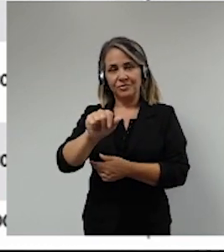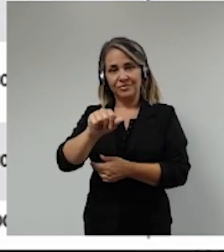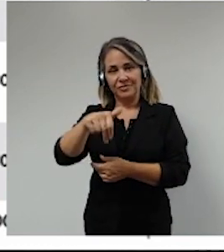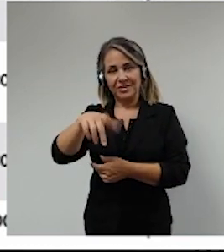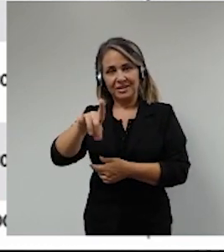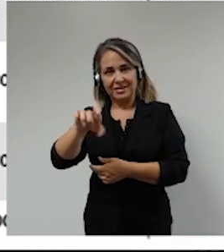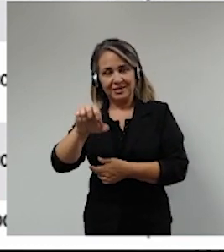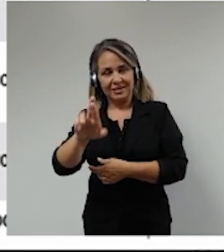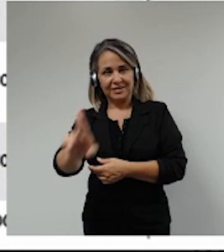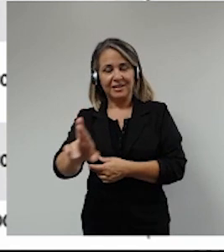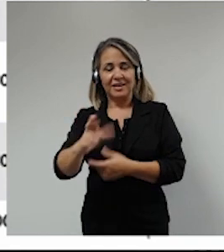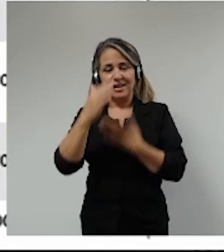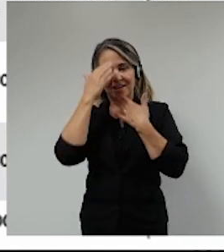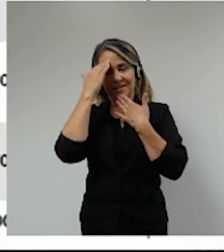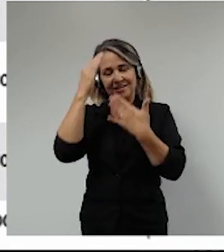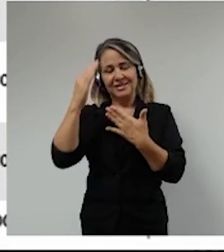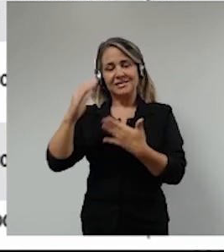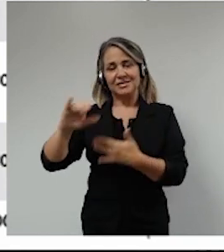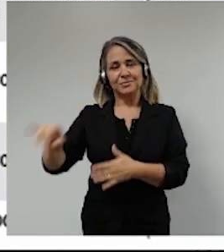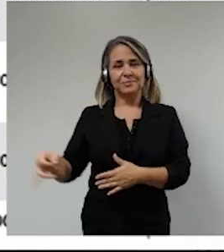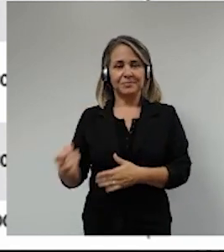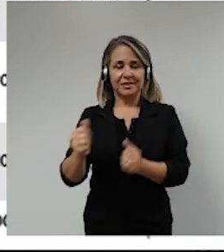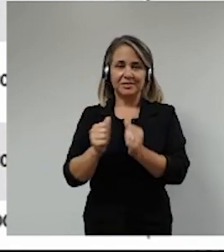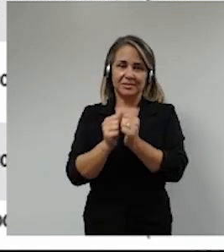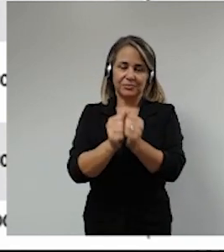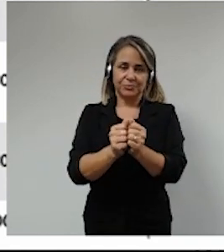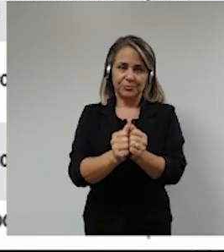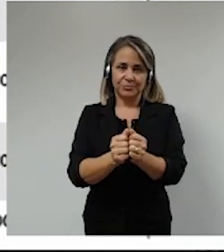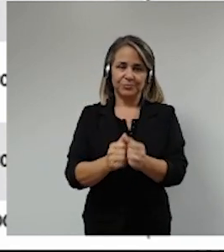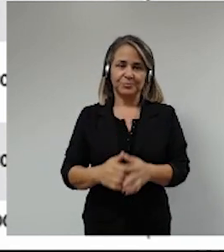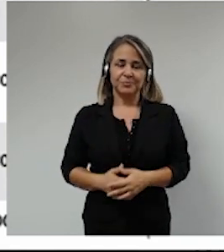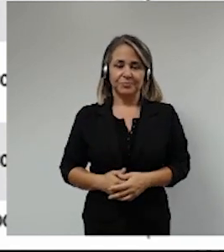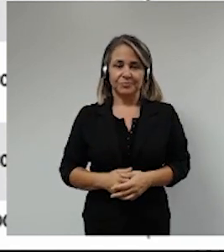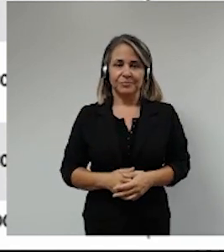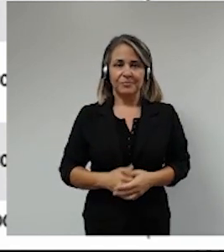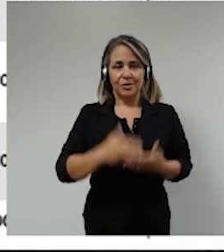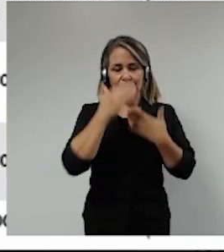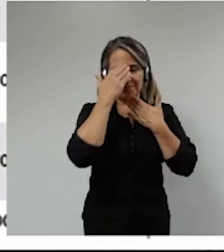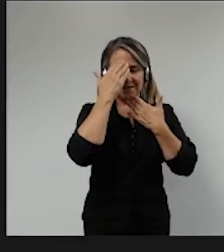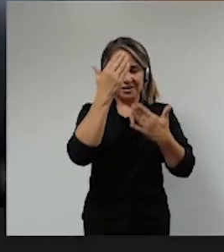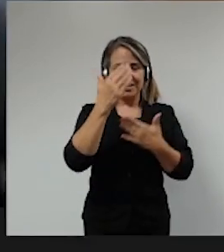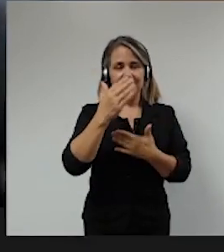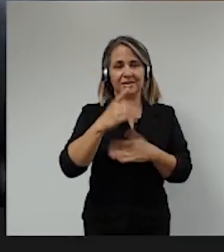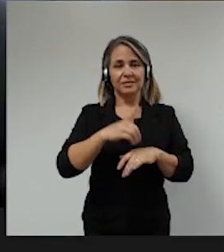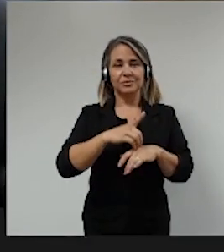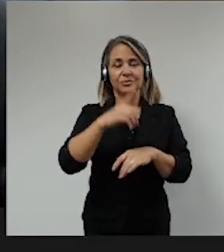agradeço imensamente a oportunidade de estar aqui com vocês. Obrigado, doutora Thais.